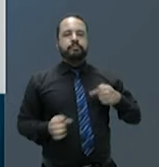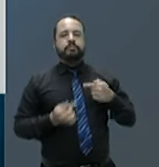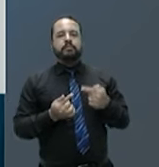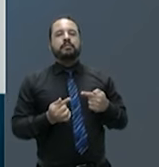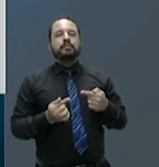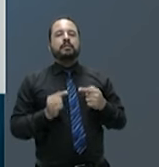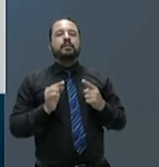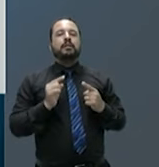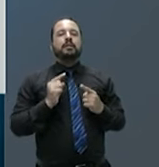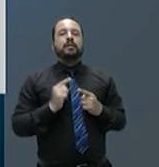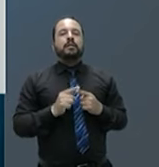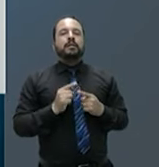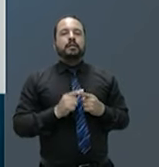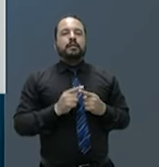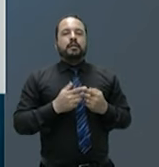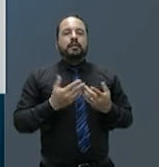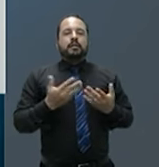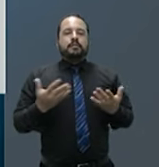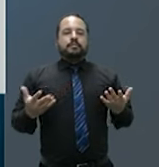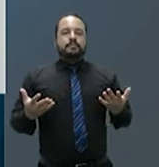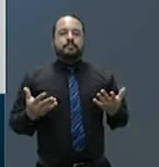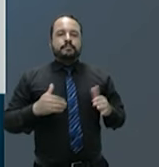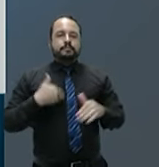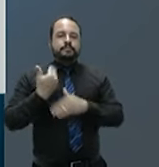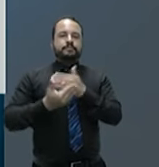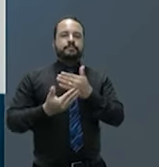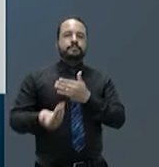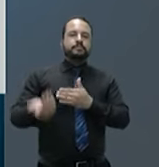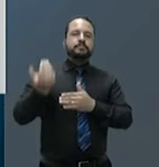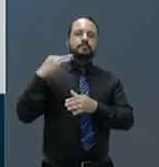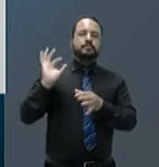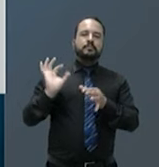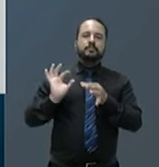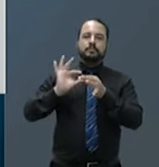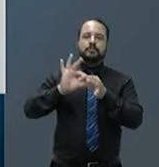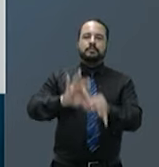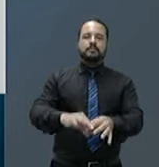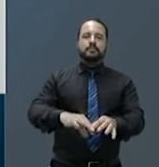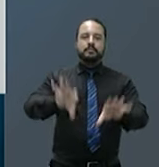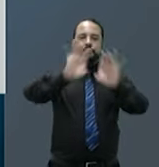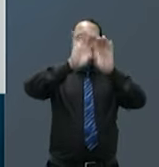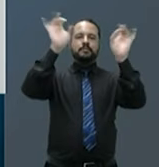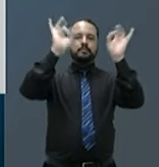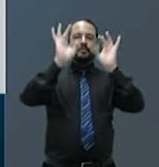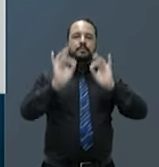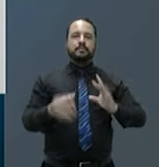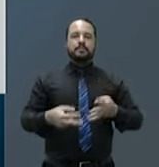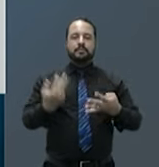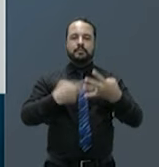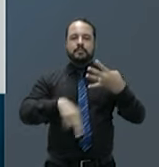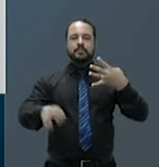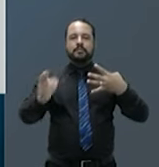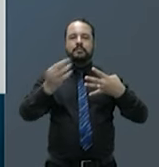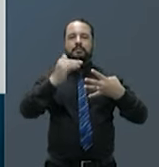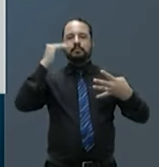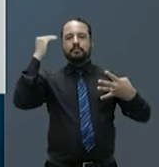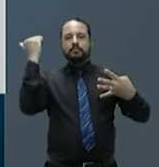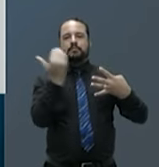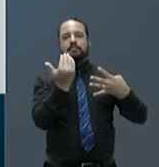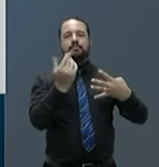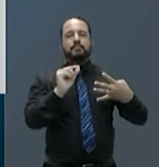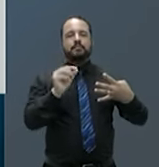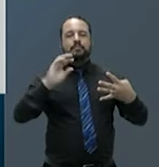seria temerário, pois iria contra os precedentes desta colenda corte, bem como adentrar na soberania jurídico-processual de um outro